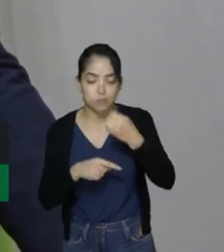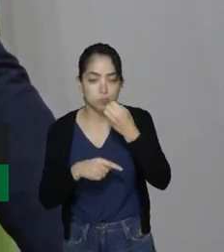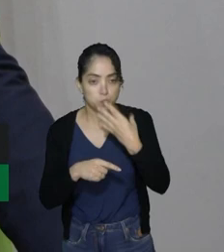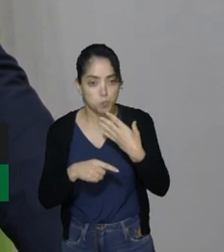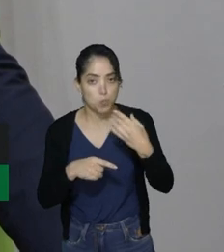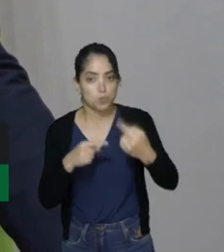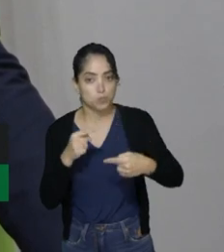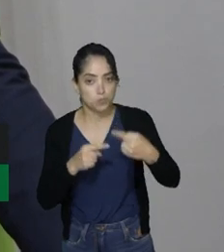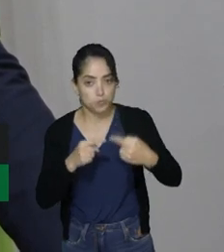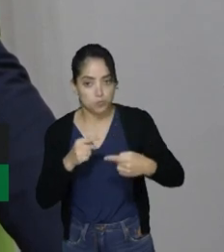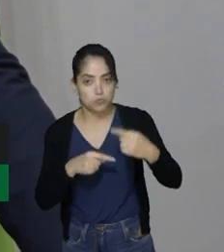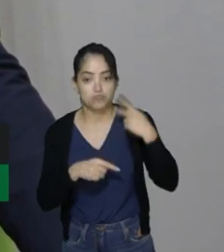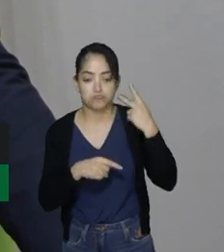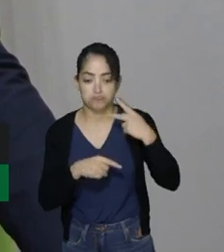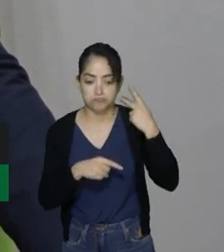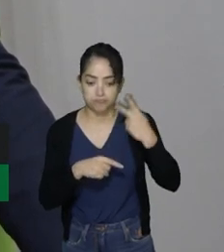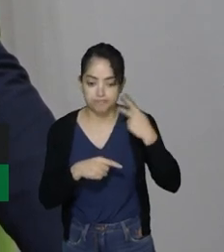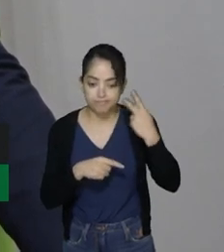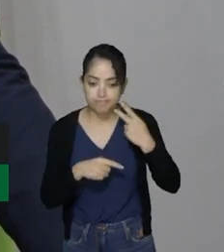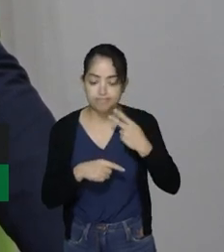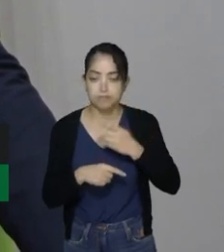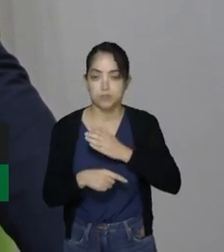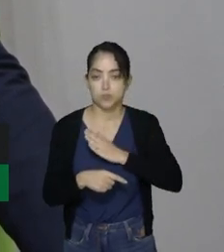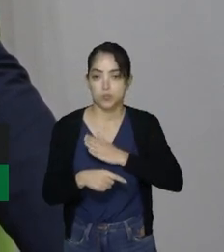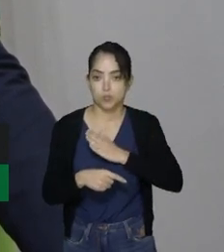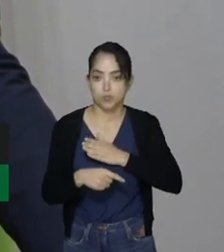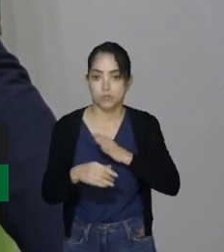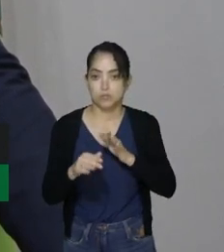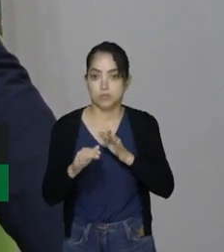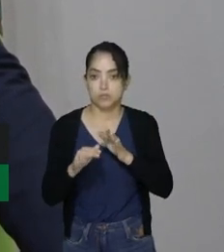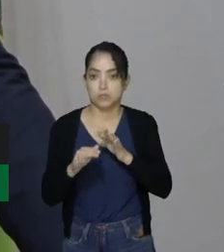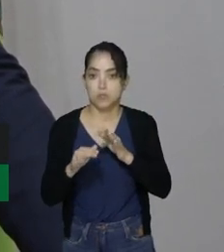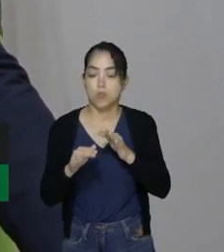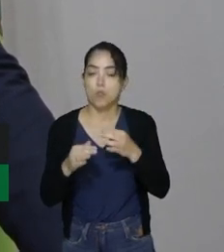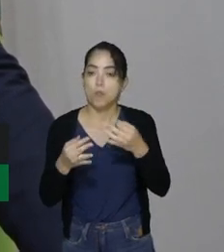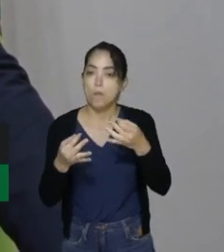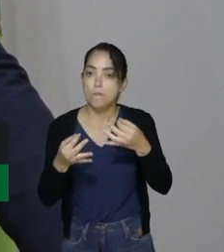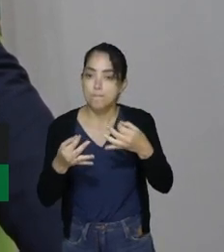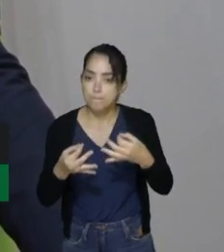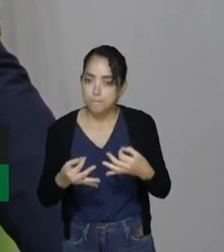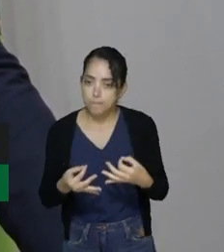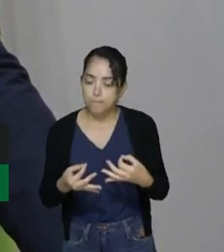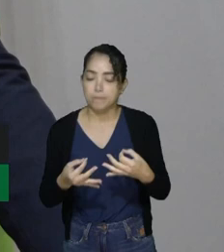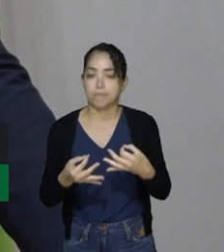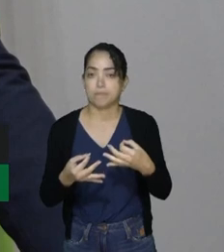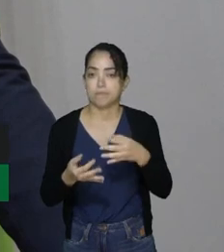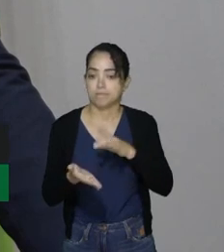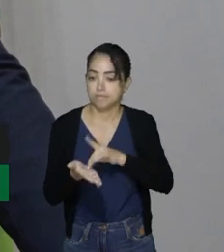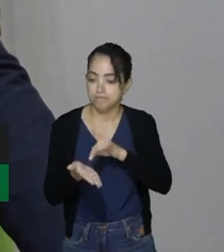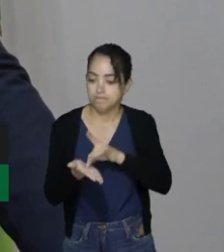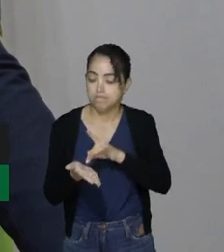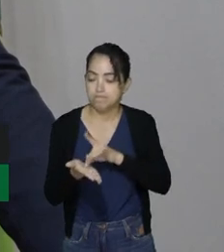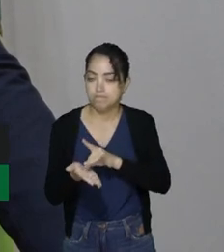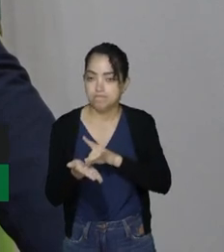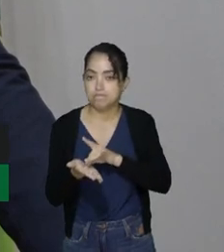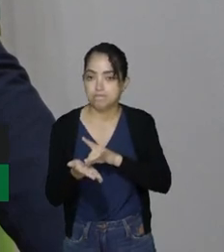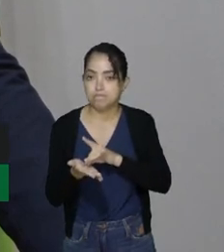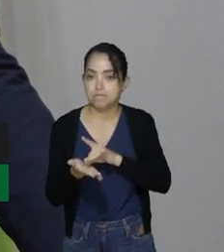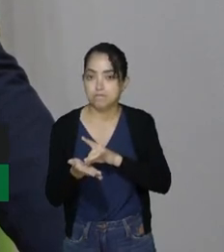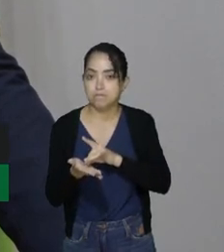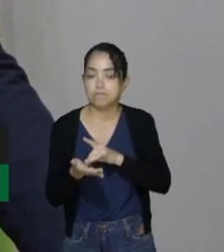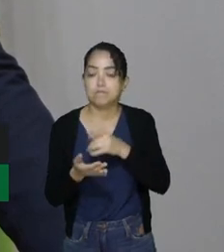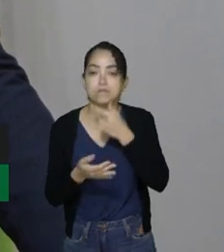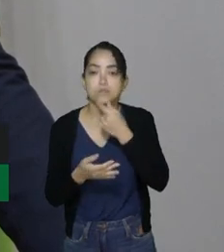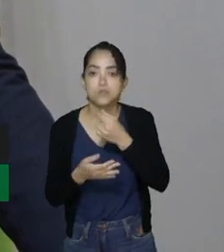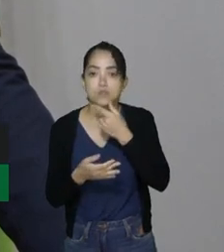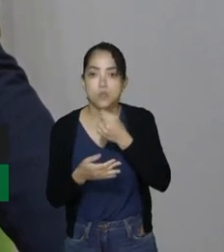políticos, de homens de coração puro, de homens de coração verdadeiro, de homens que